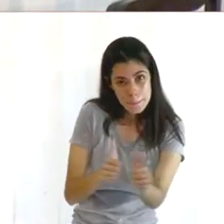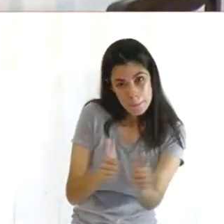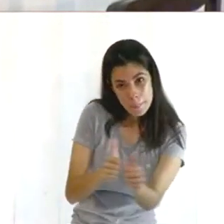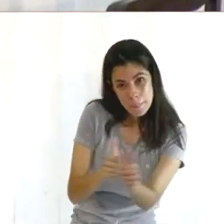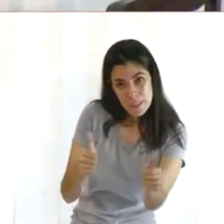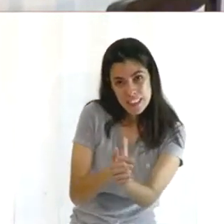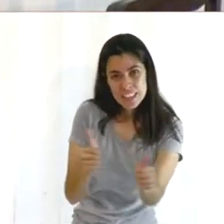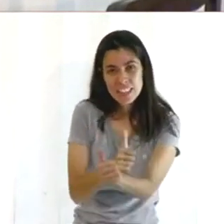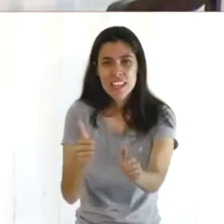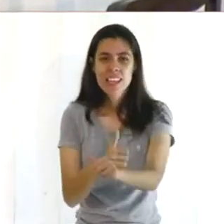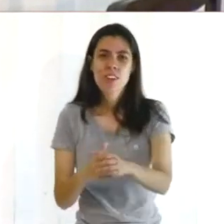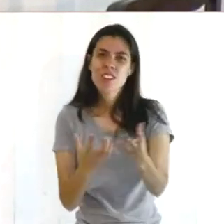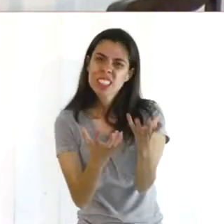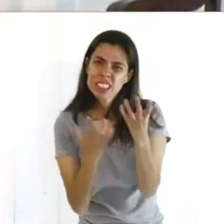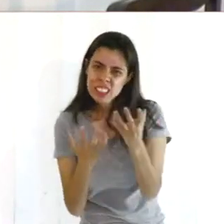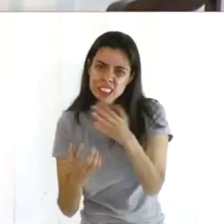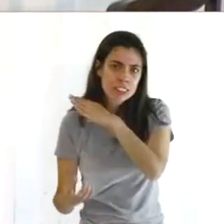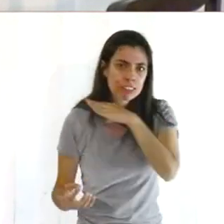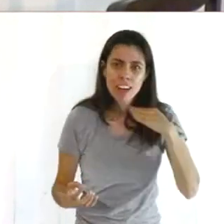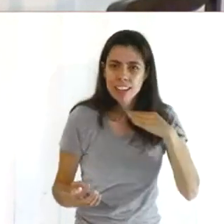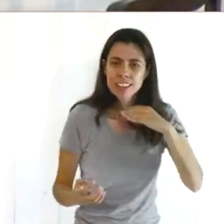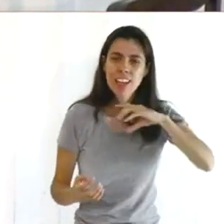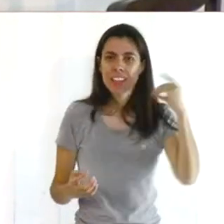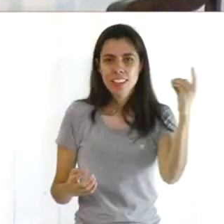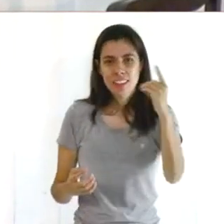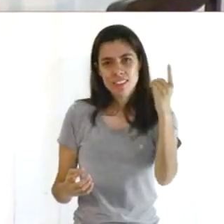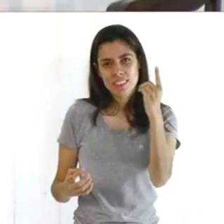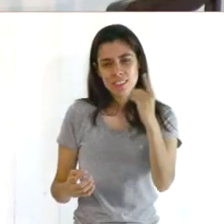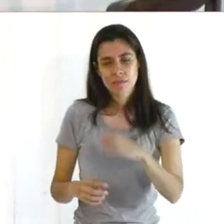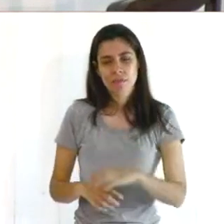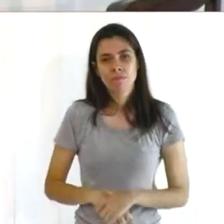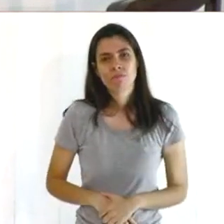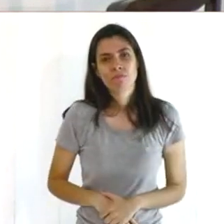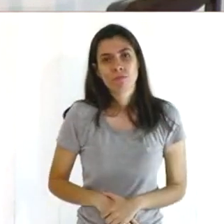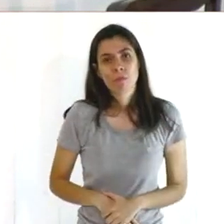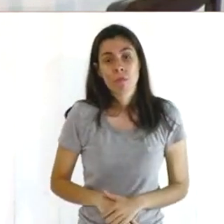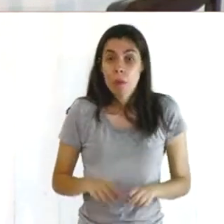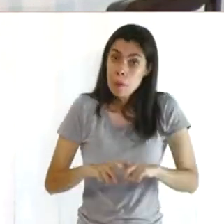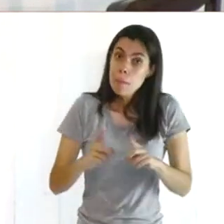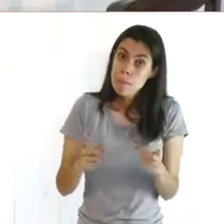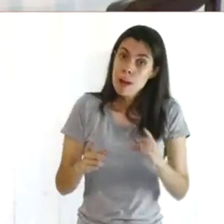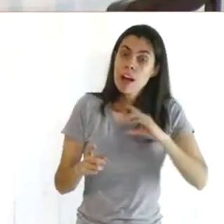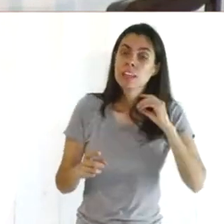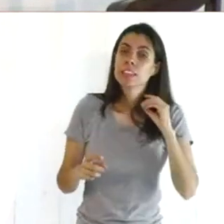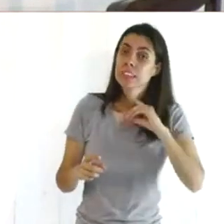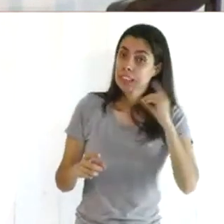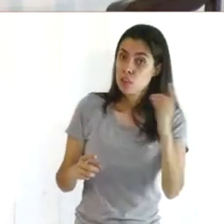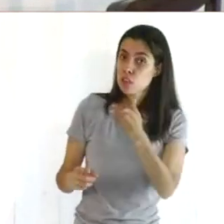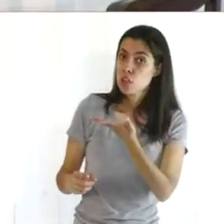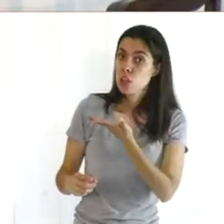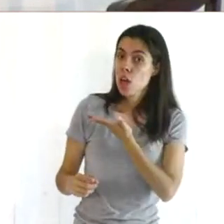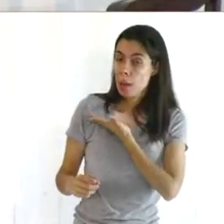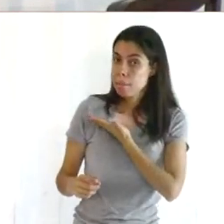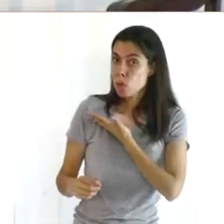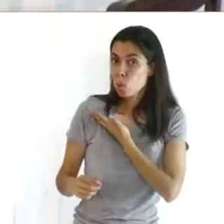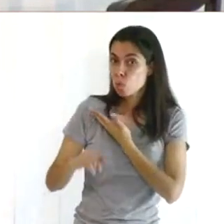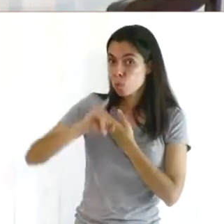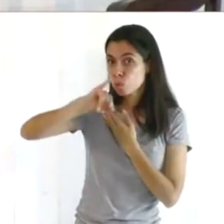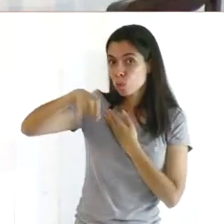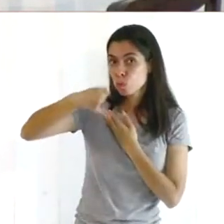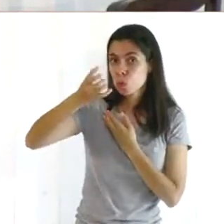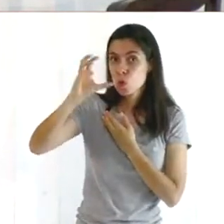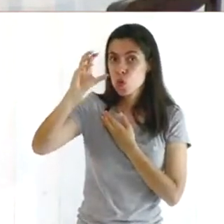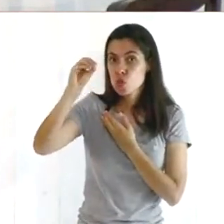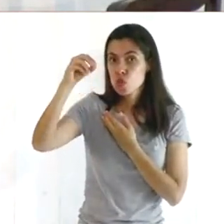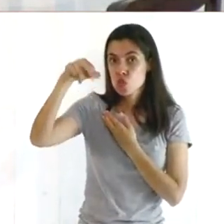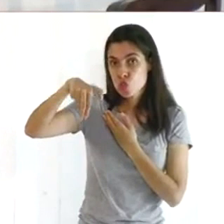tem amizade com Jonatas, filho de Saul. Jonatas muitas vezes ajuda a Davi, mas a situação está ficando tão grave que